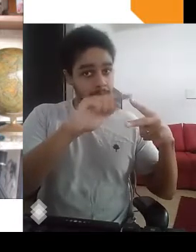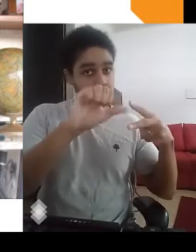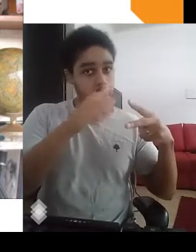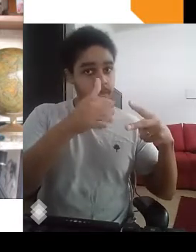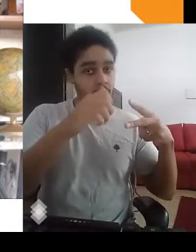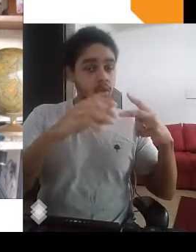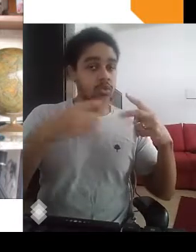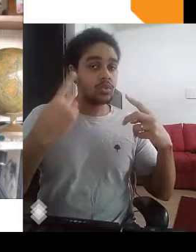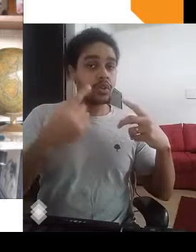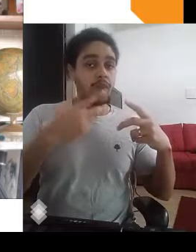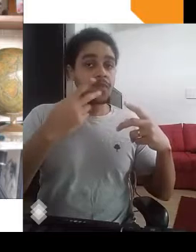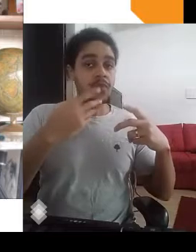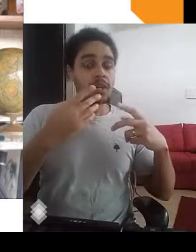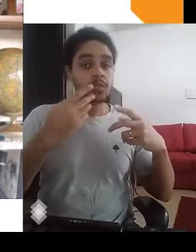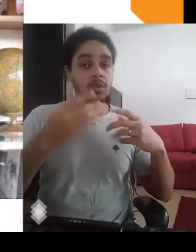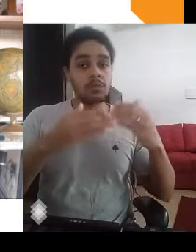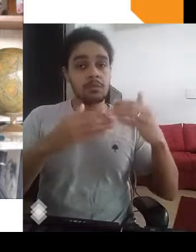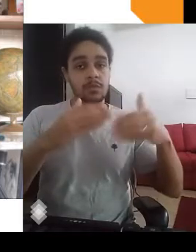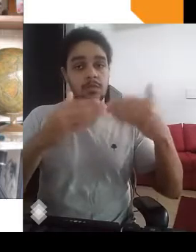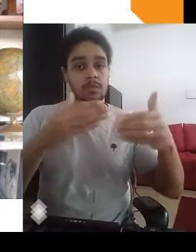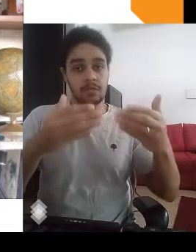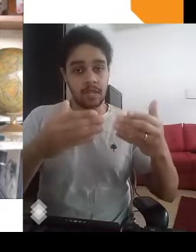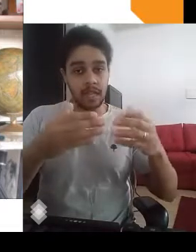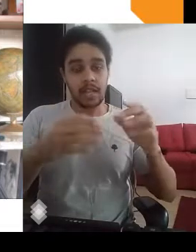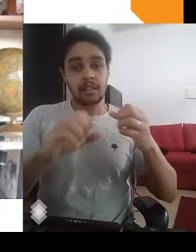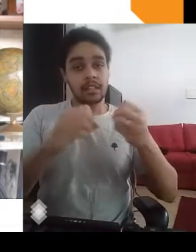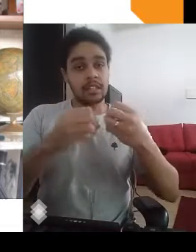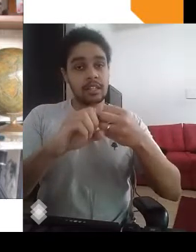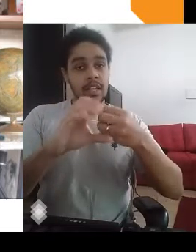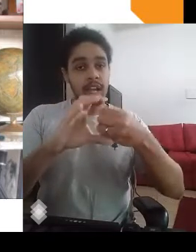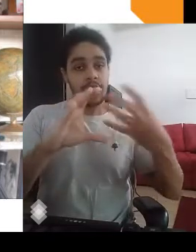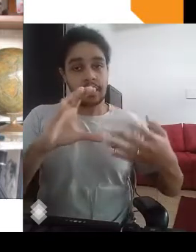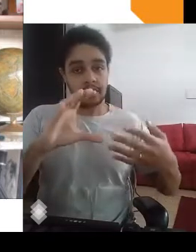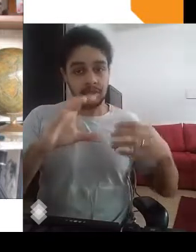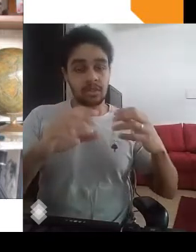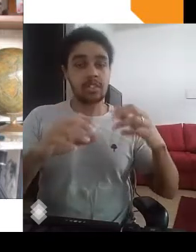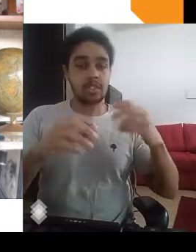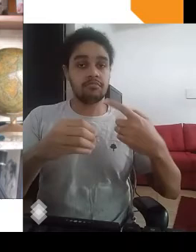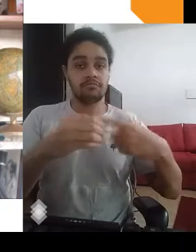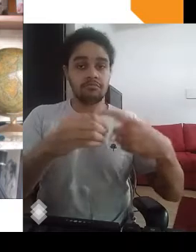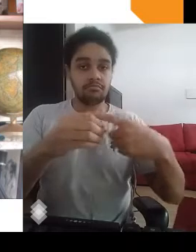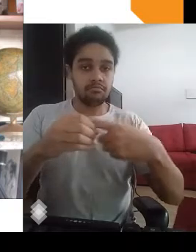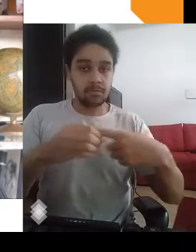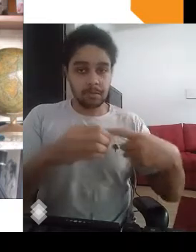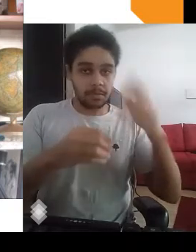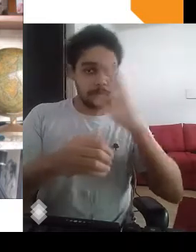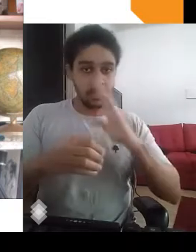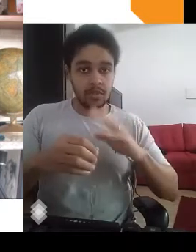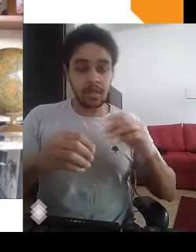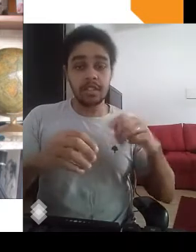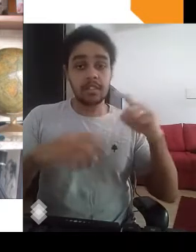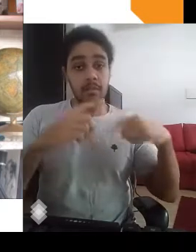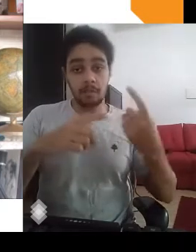primeira parte, a gente vai falar sobre o processo, a característica da urbanização brasileira. E no vídeo seguinte, que vai